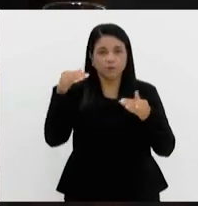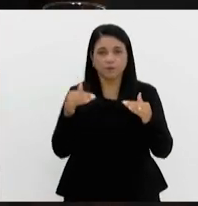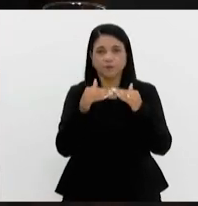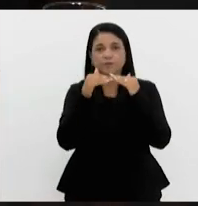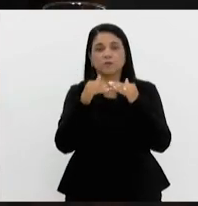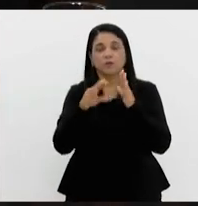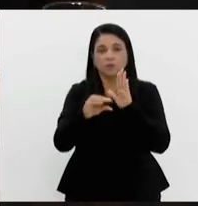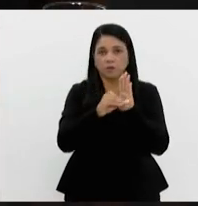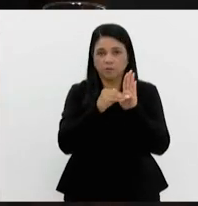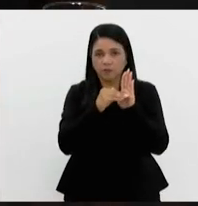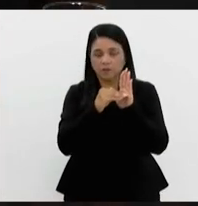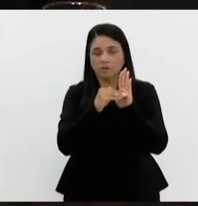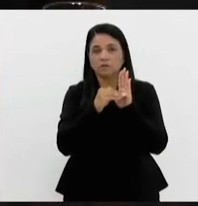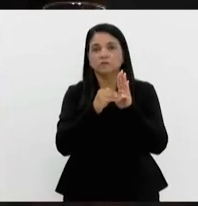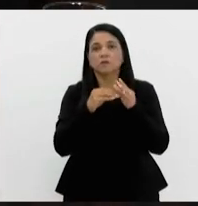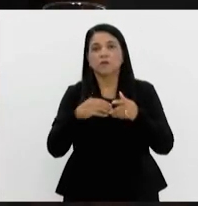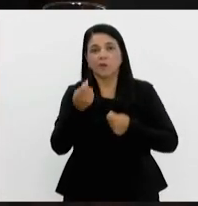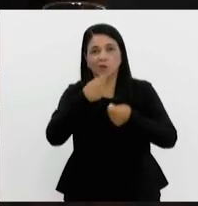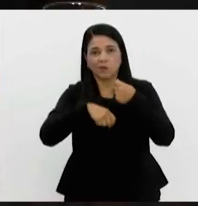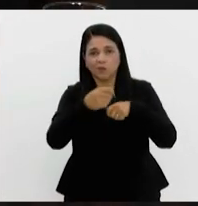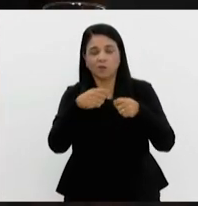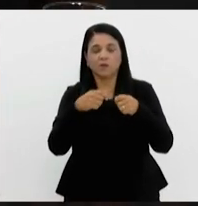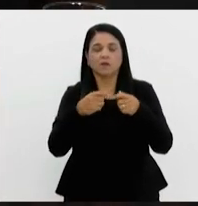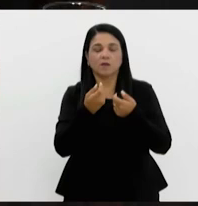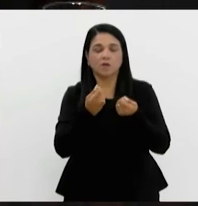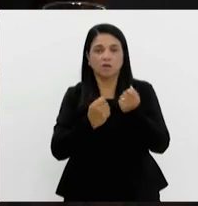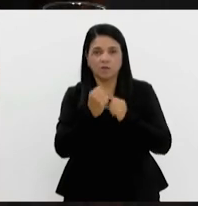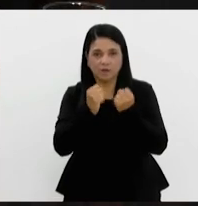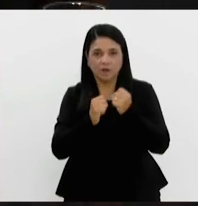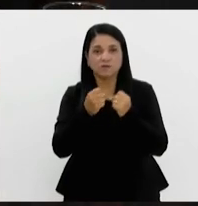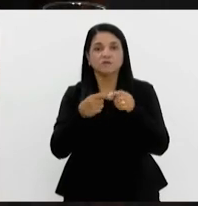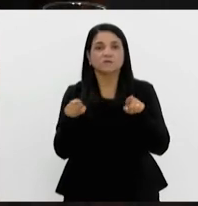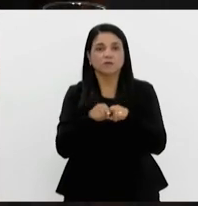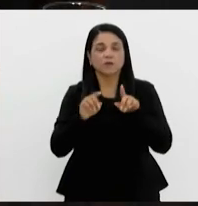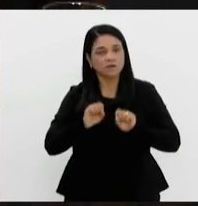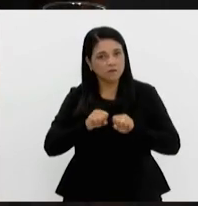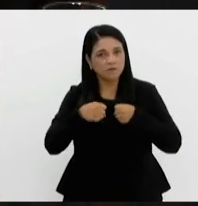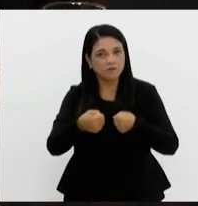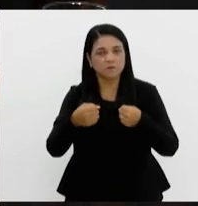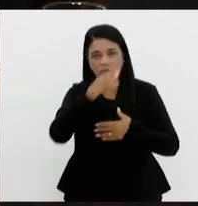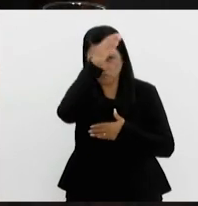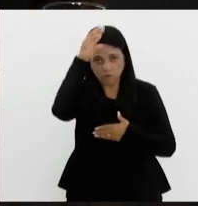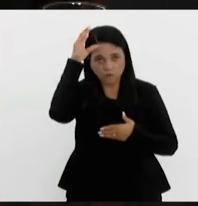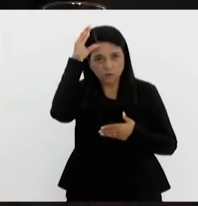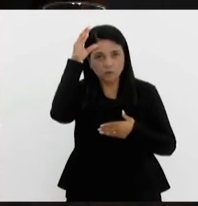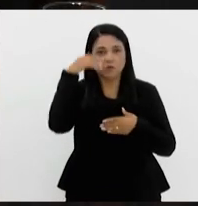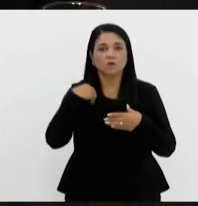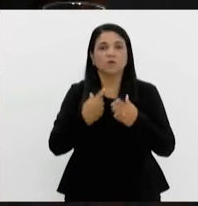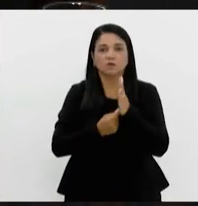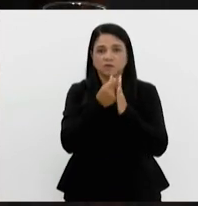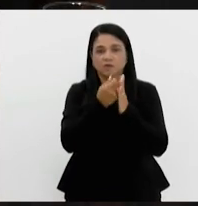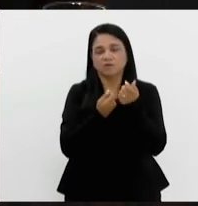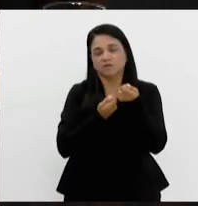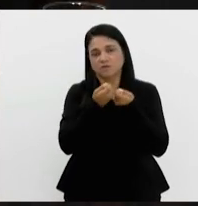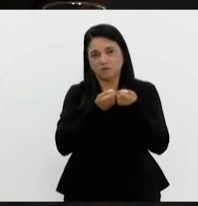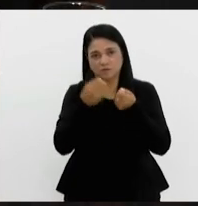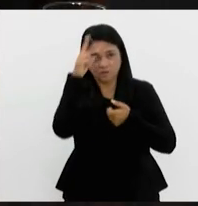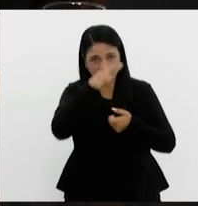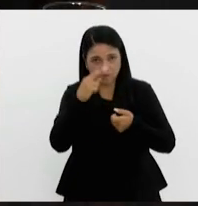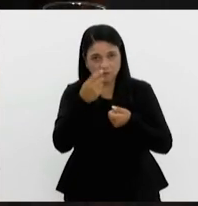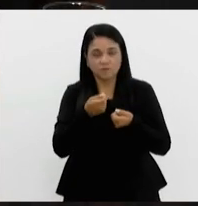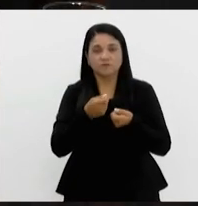com emendas da economia e dos comércios favorável, com emendas da Comissão de Defesa do Consumidor, de Orçamento, Fiscalização Financeira e